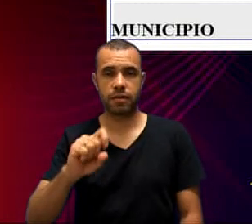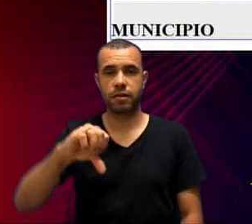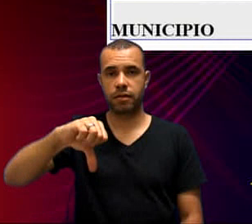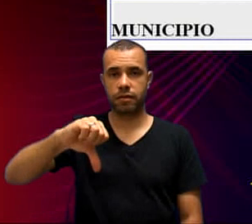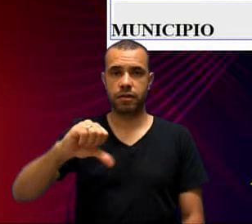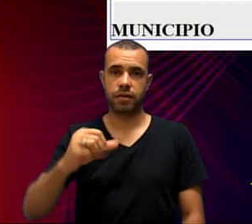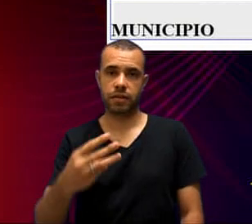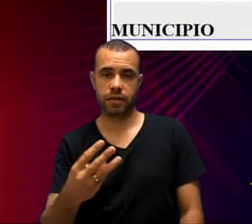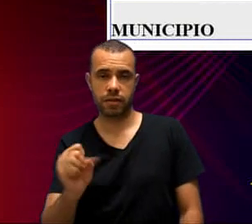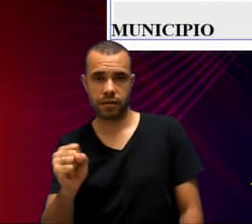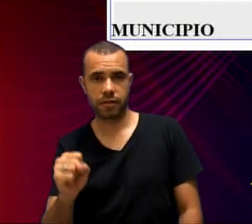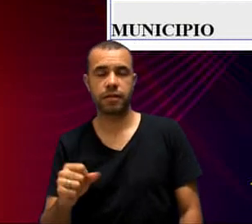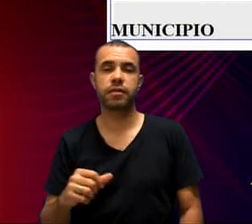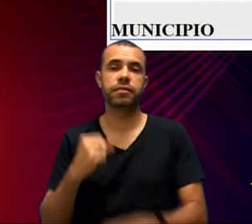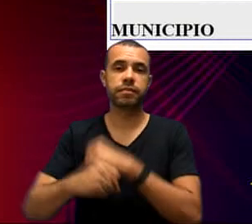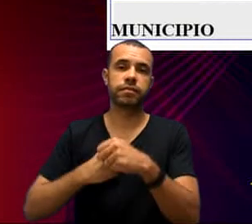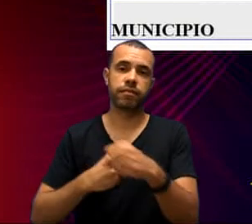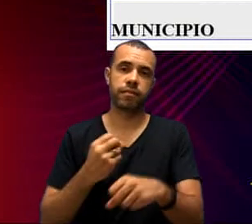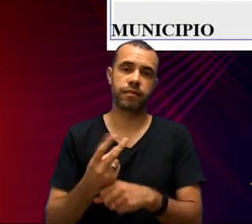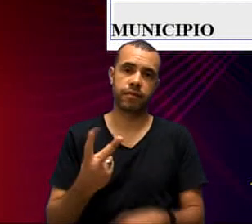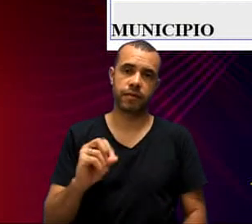1.938.614.38. Para 2019,